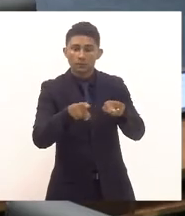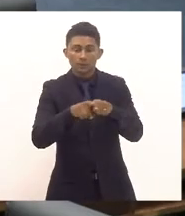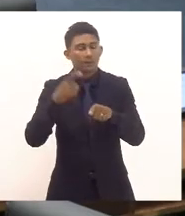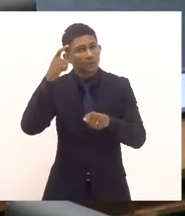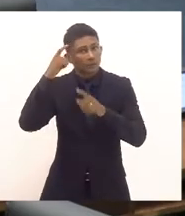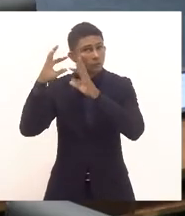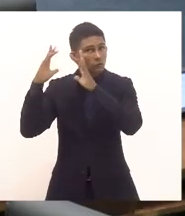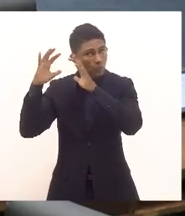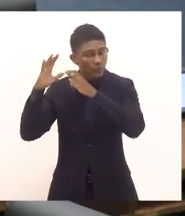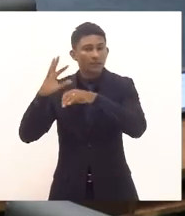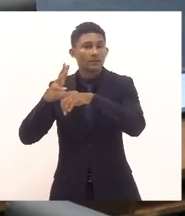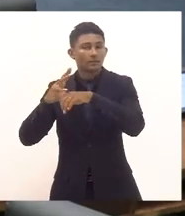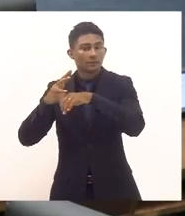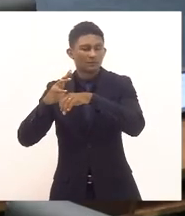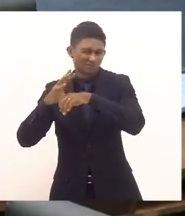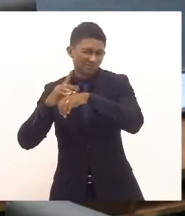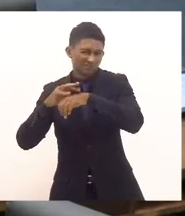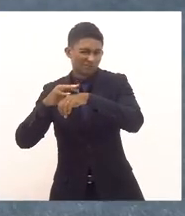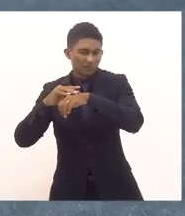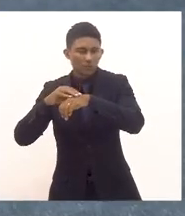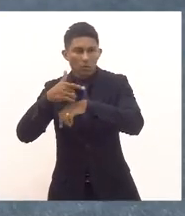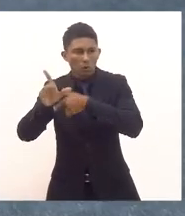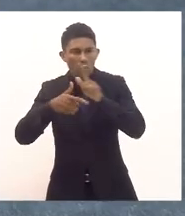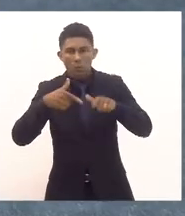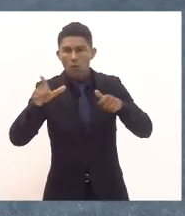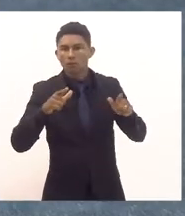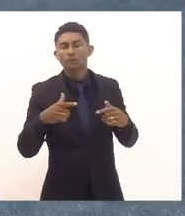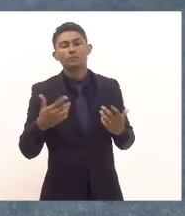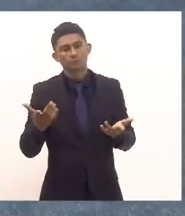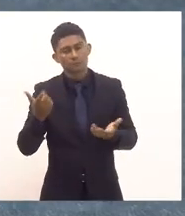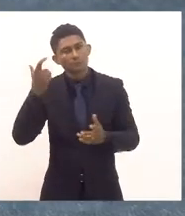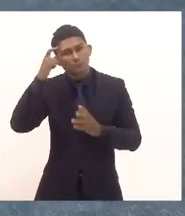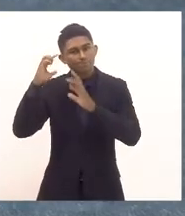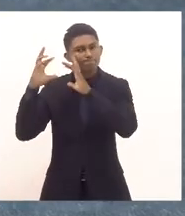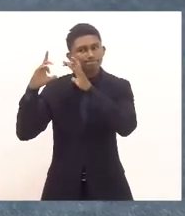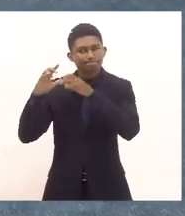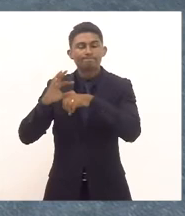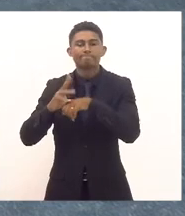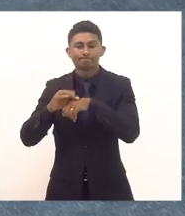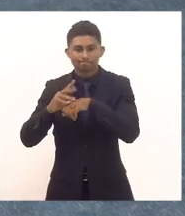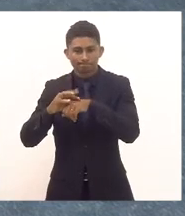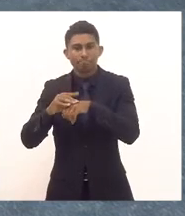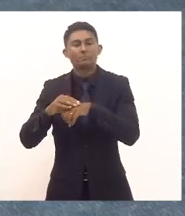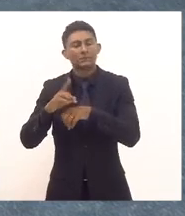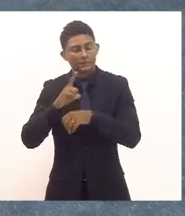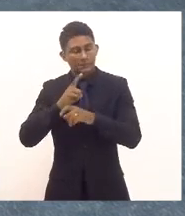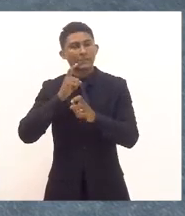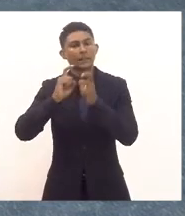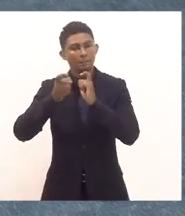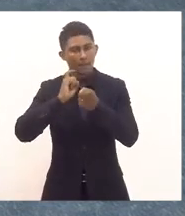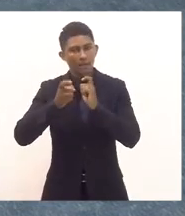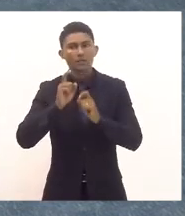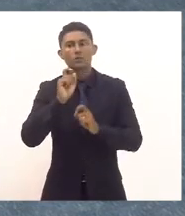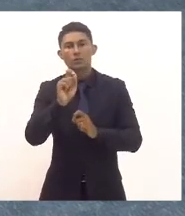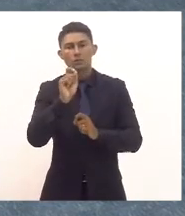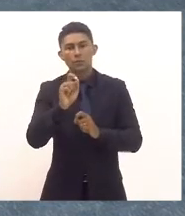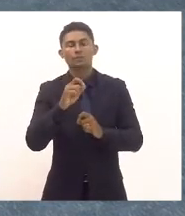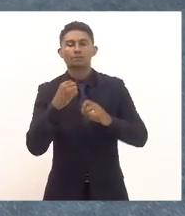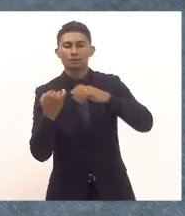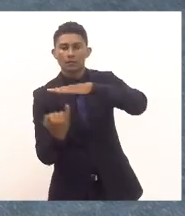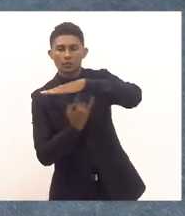degenerativas é essas doenças fazem parte aí de Um Grande Debate denominado Instituto da memória